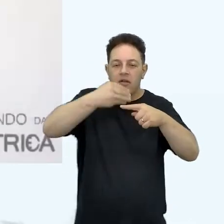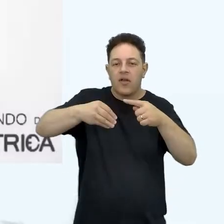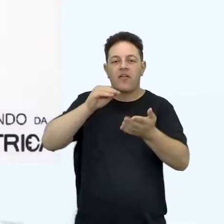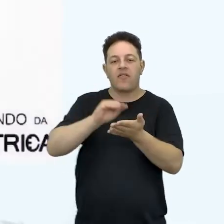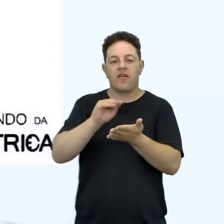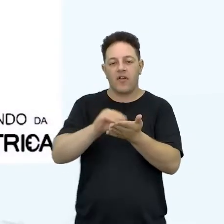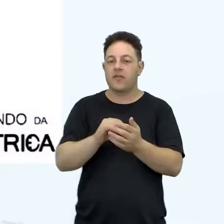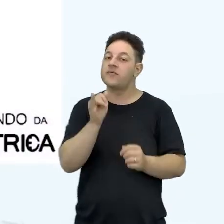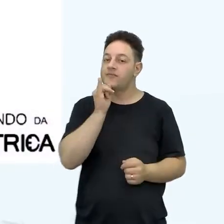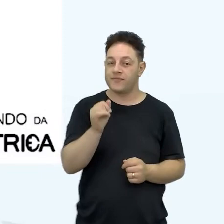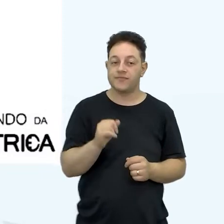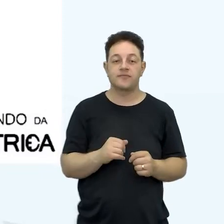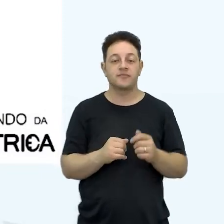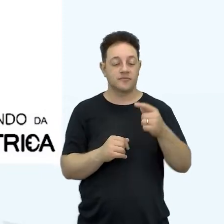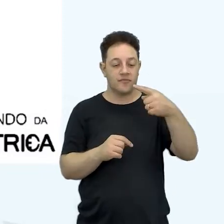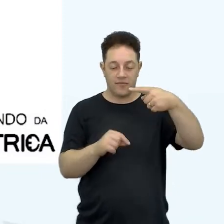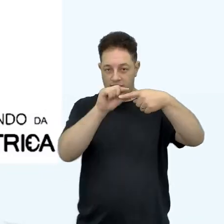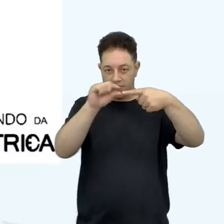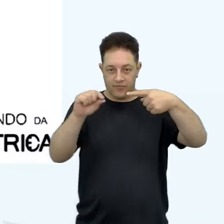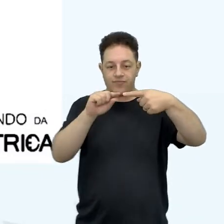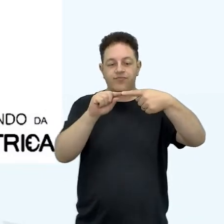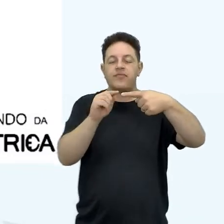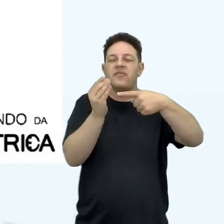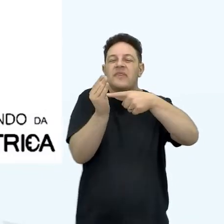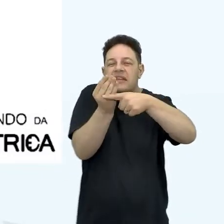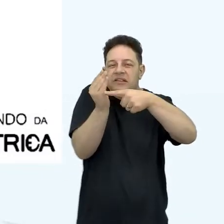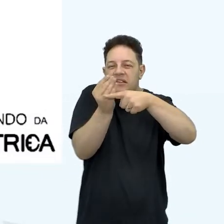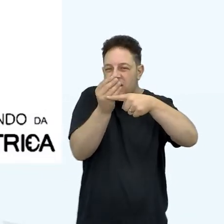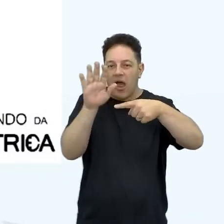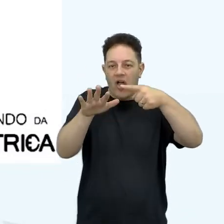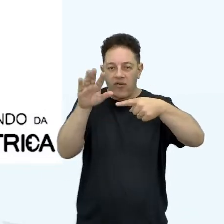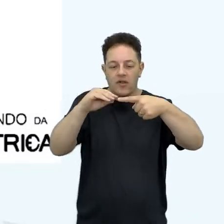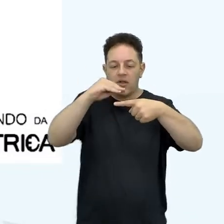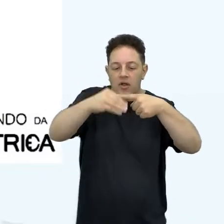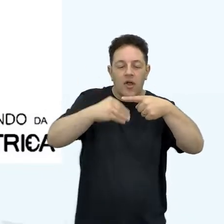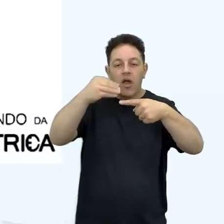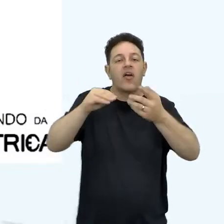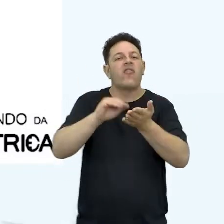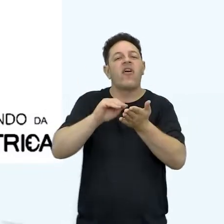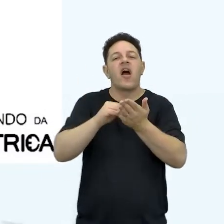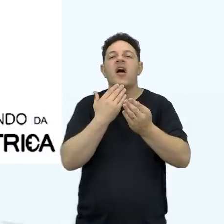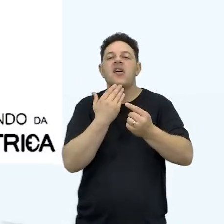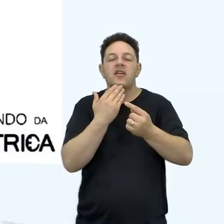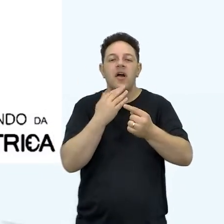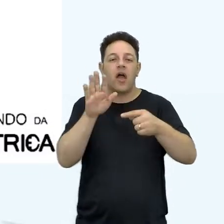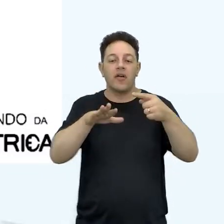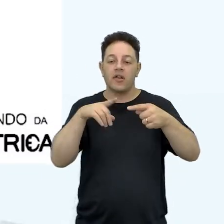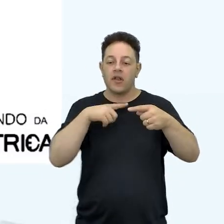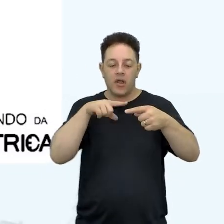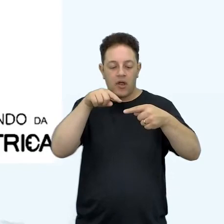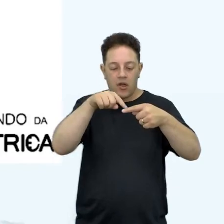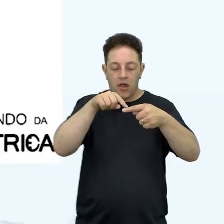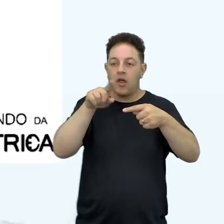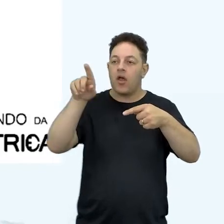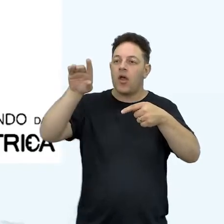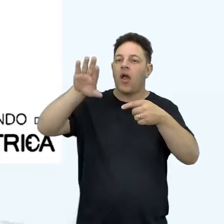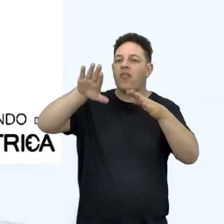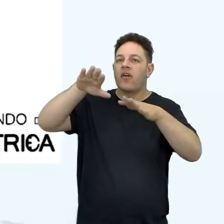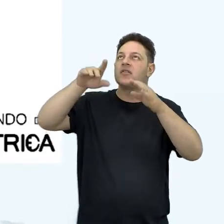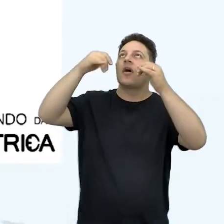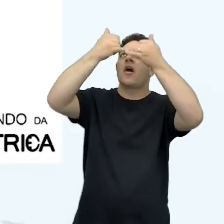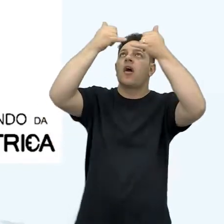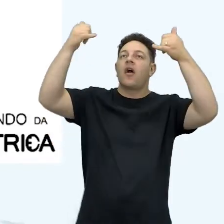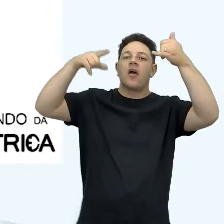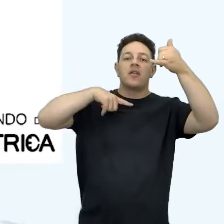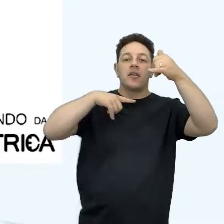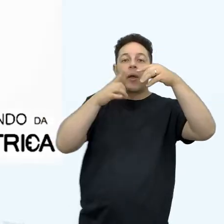tem um cabo que ele está mal isolado e ele encosta num ponto metálico, né, da instalação